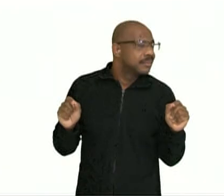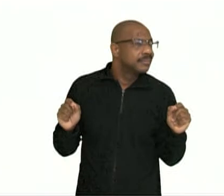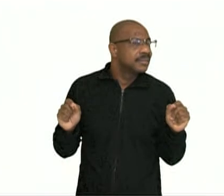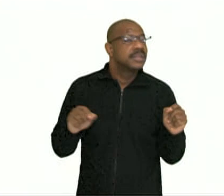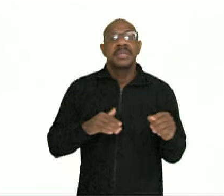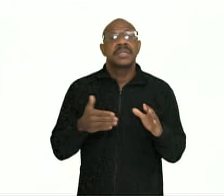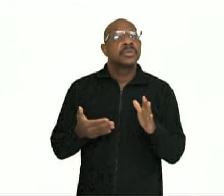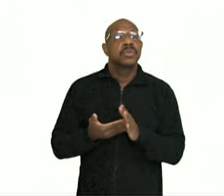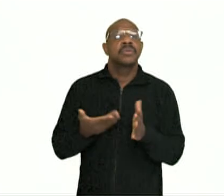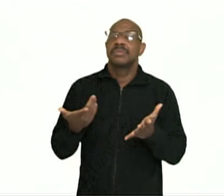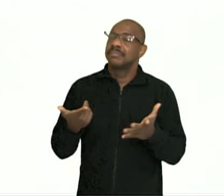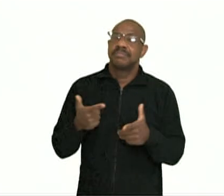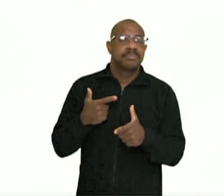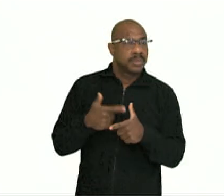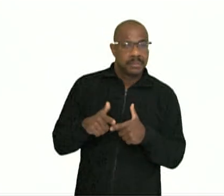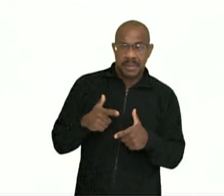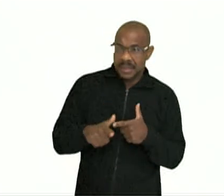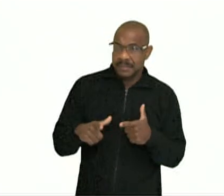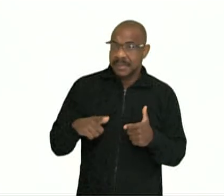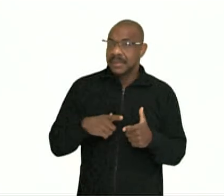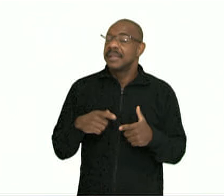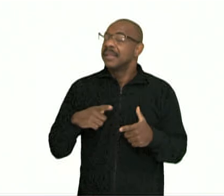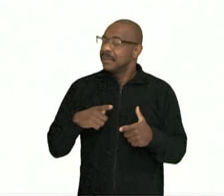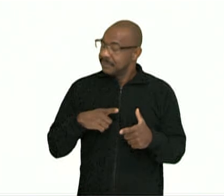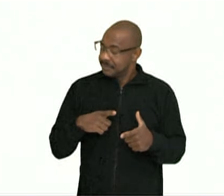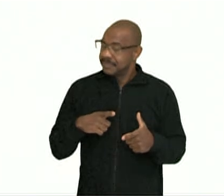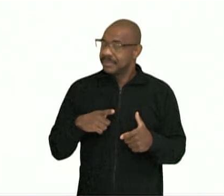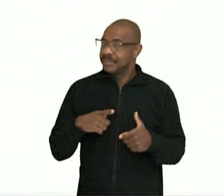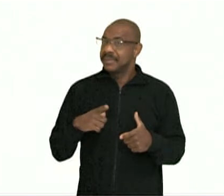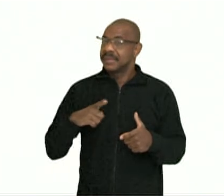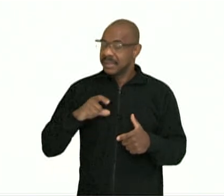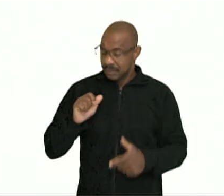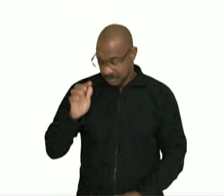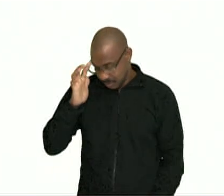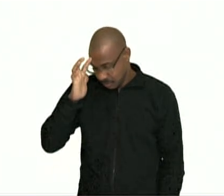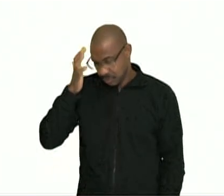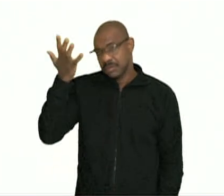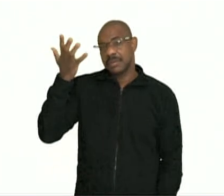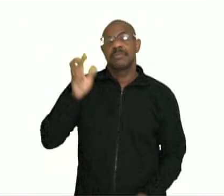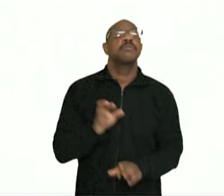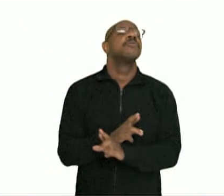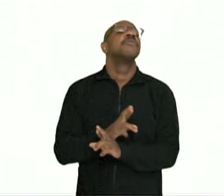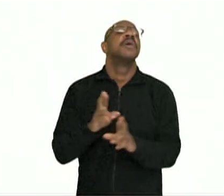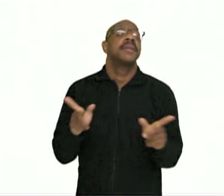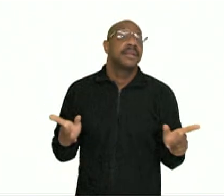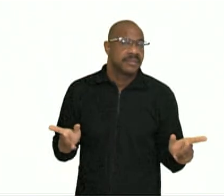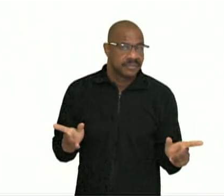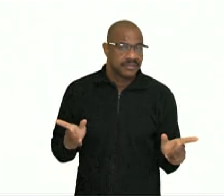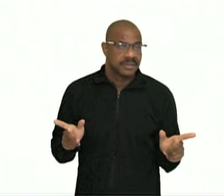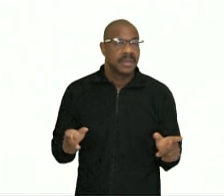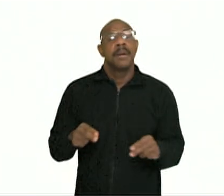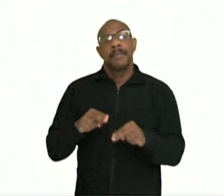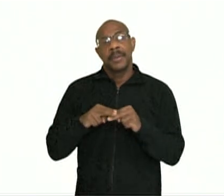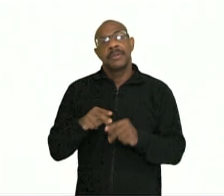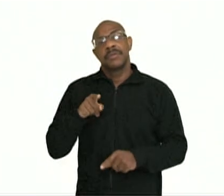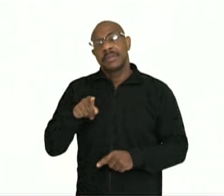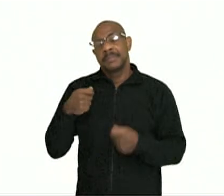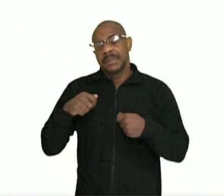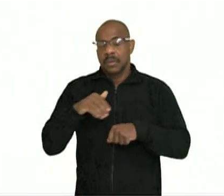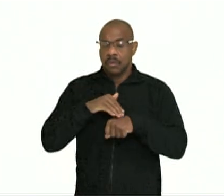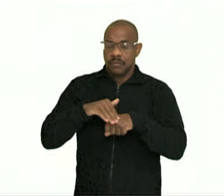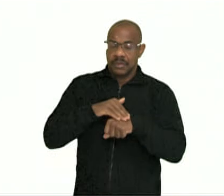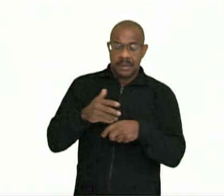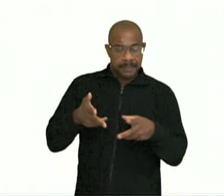toda causa tem uma consequência e uma solução o quê? Diferente. Por isso você tem que